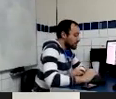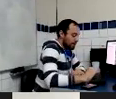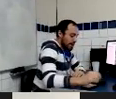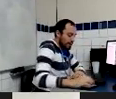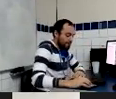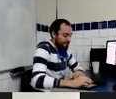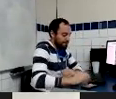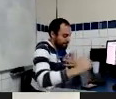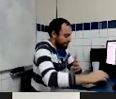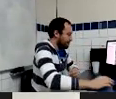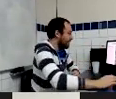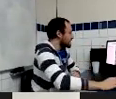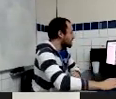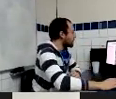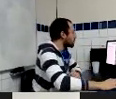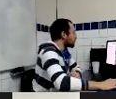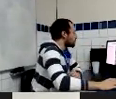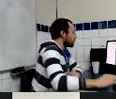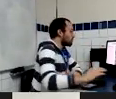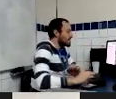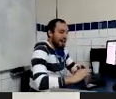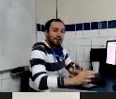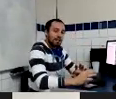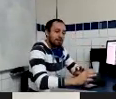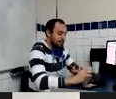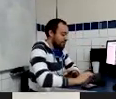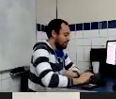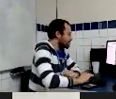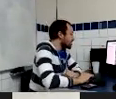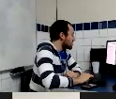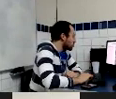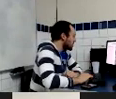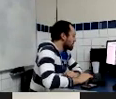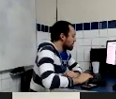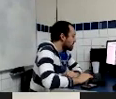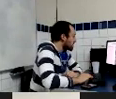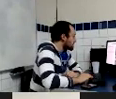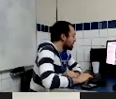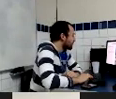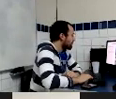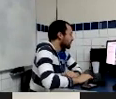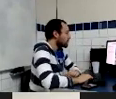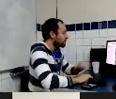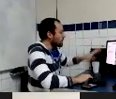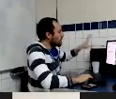Portanto, galera, fazendo aqui um slide de resumo aqui para vocês,